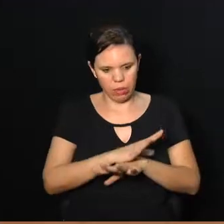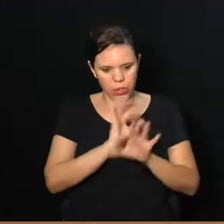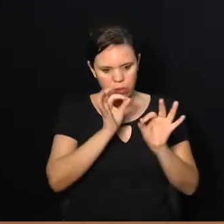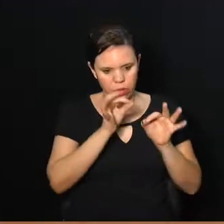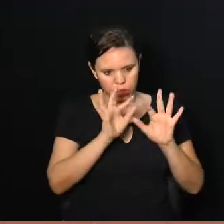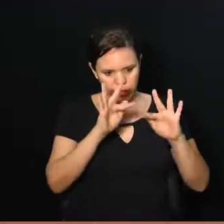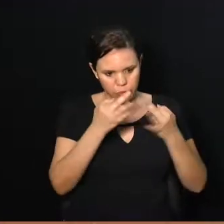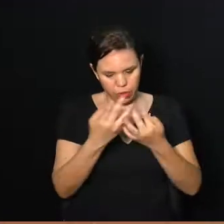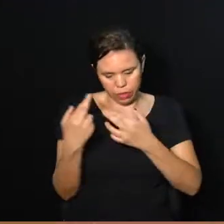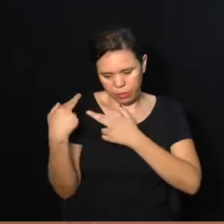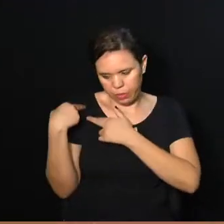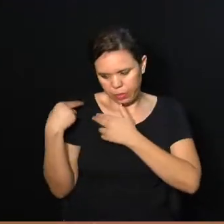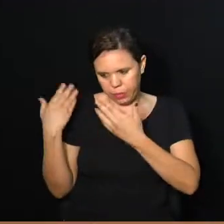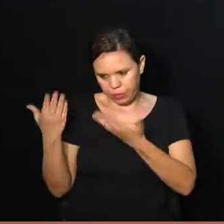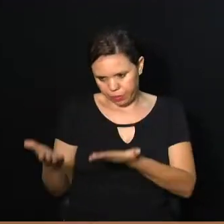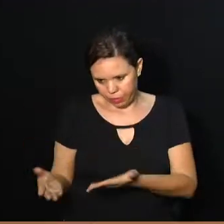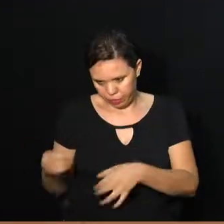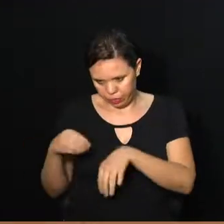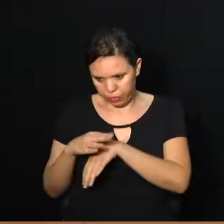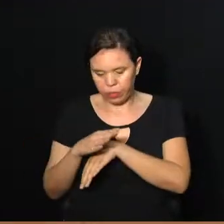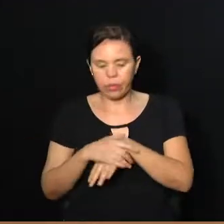família está responsabilizada,